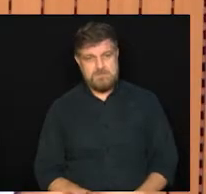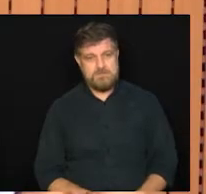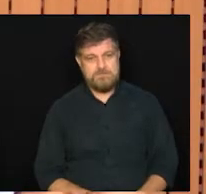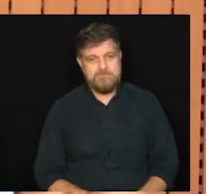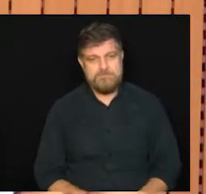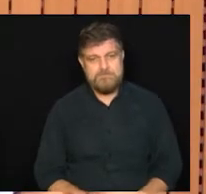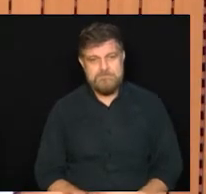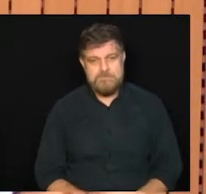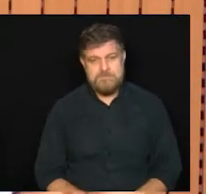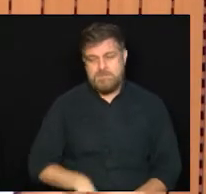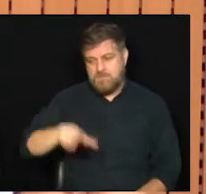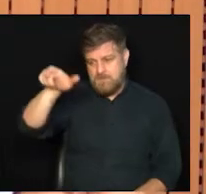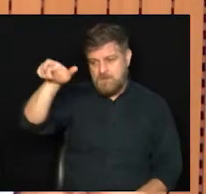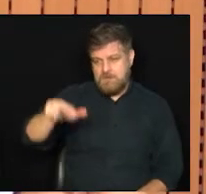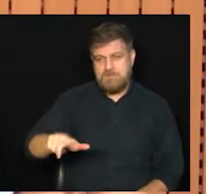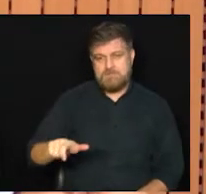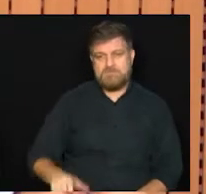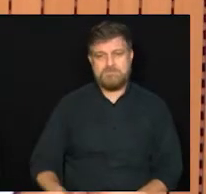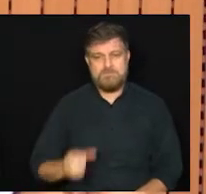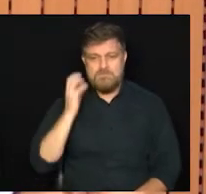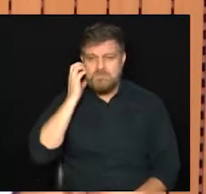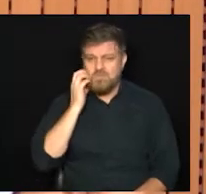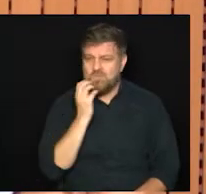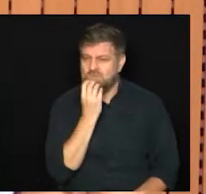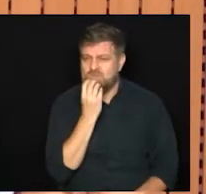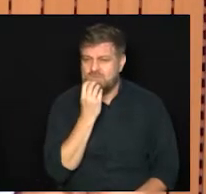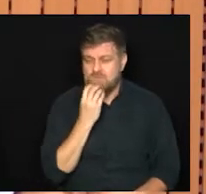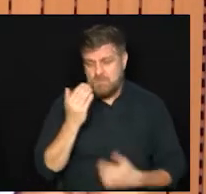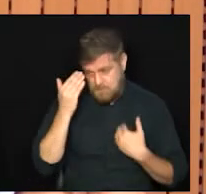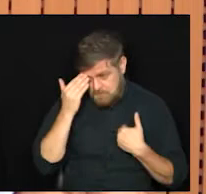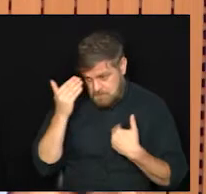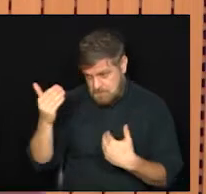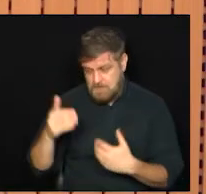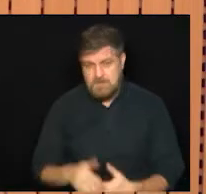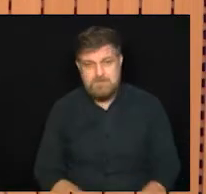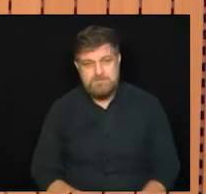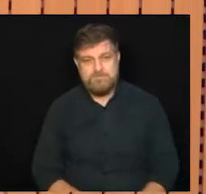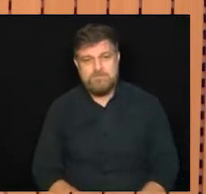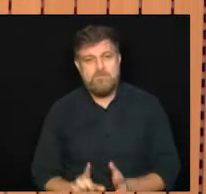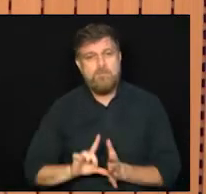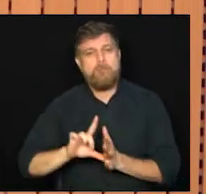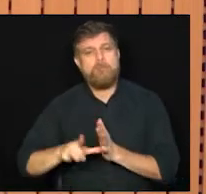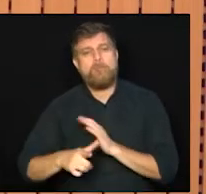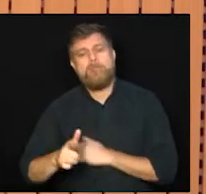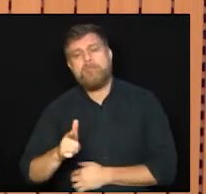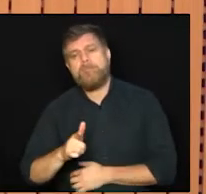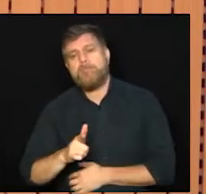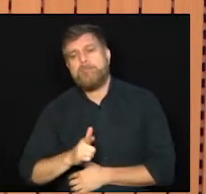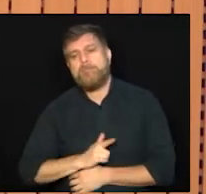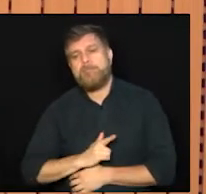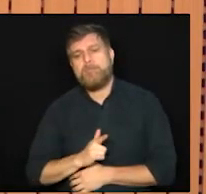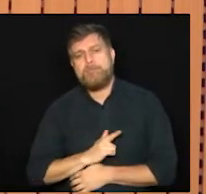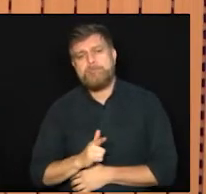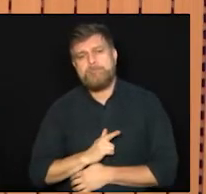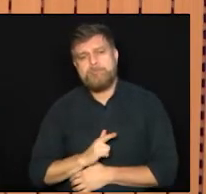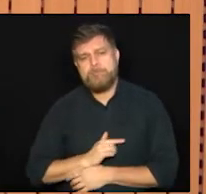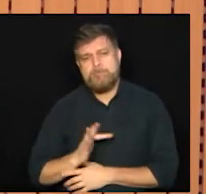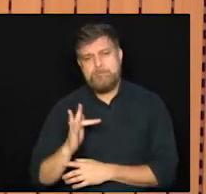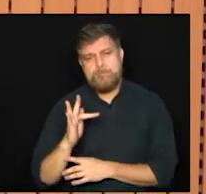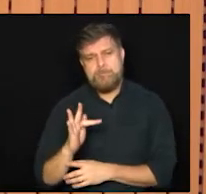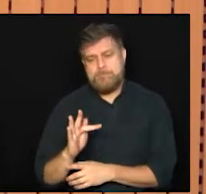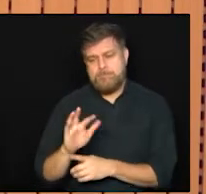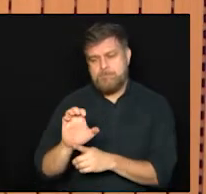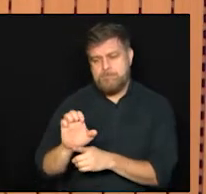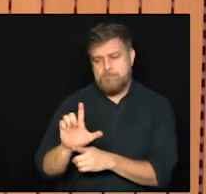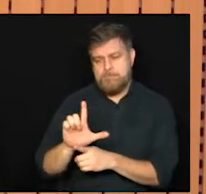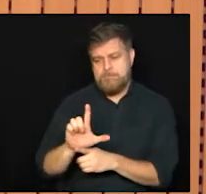Obrigado você, Rodrigo. Na sequência aí, se talvez o Felipe Roca quiser